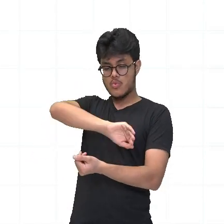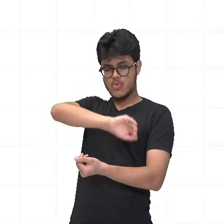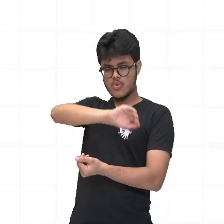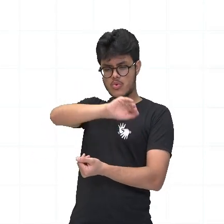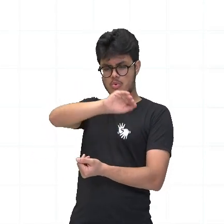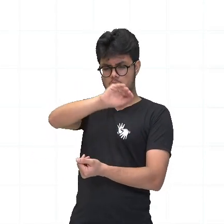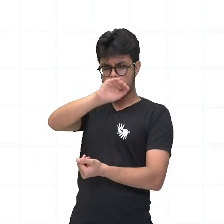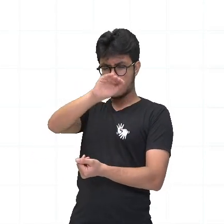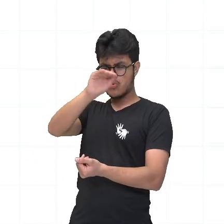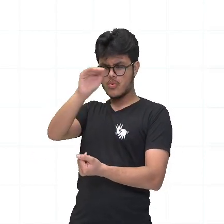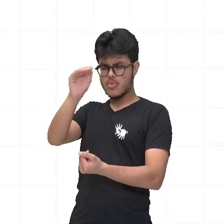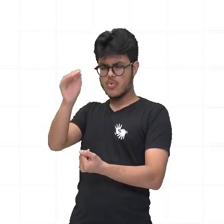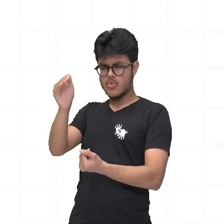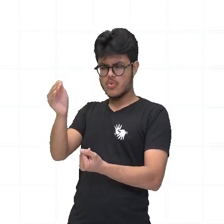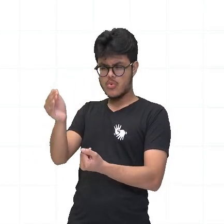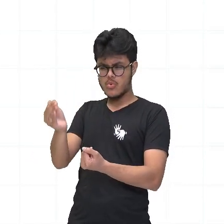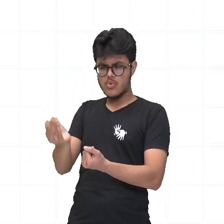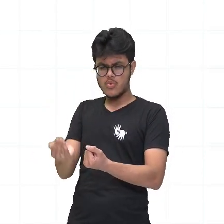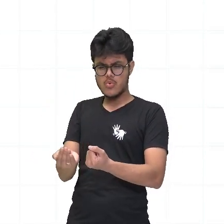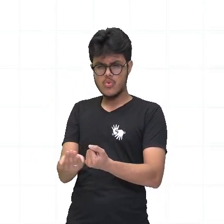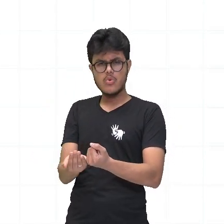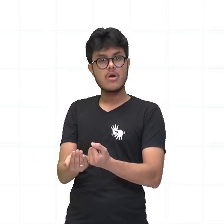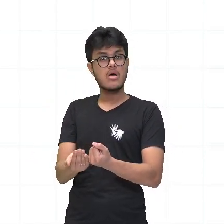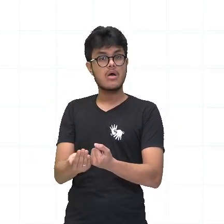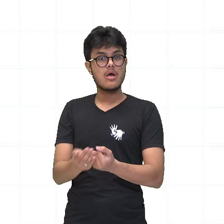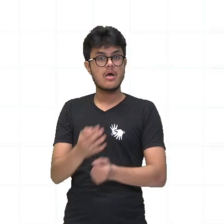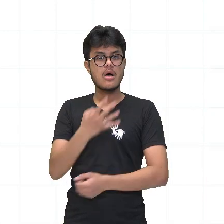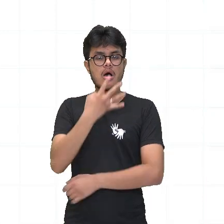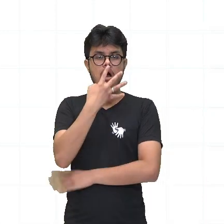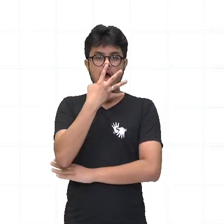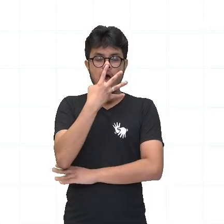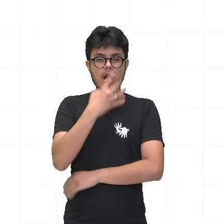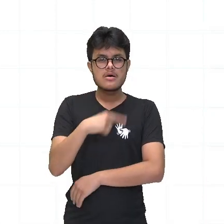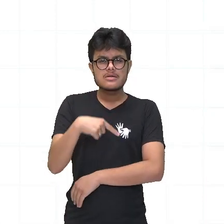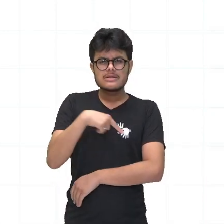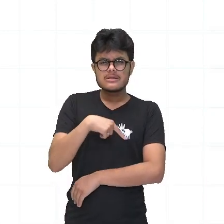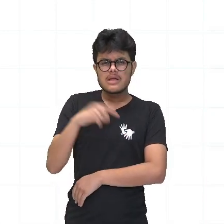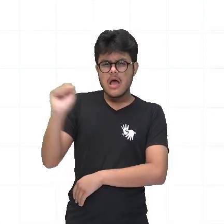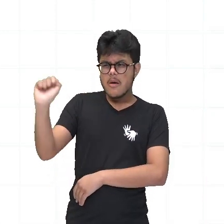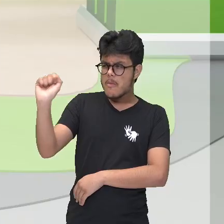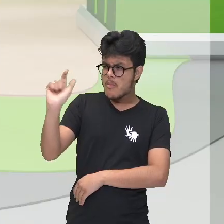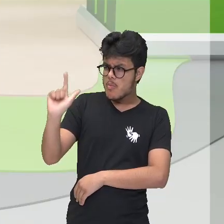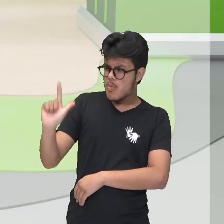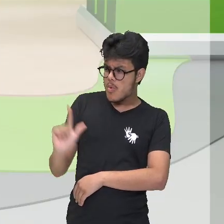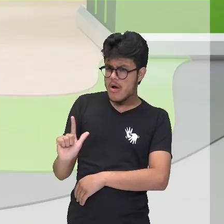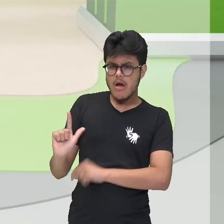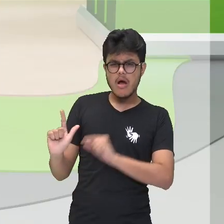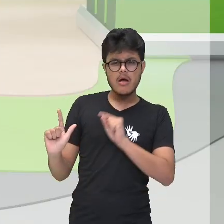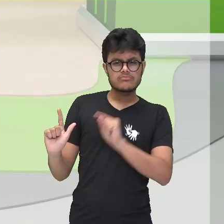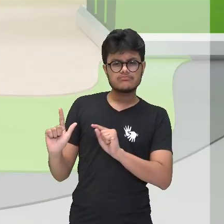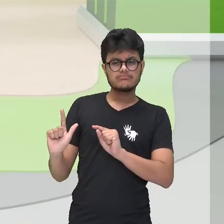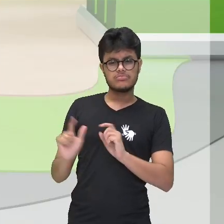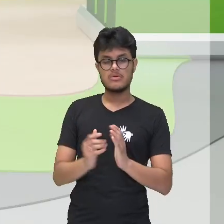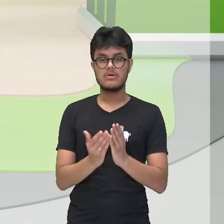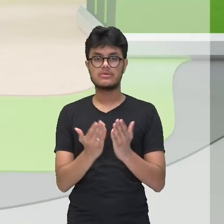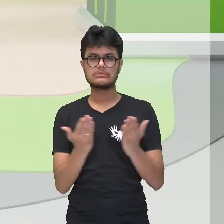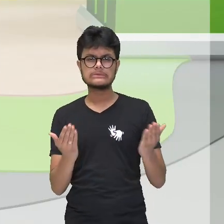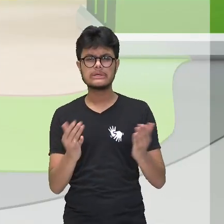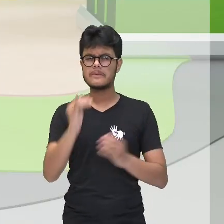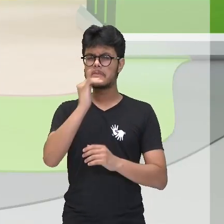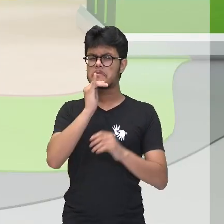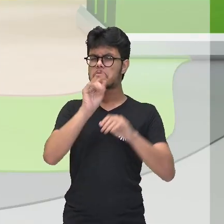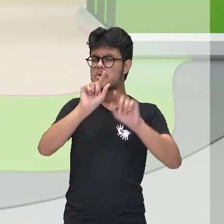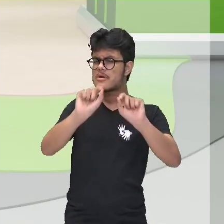do espaço já pôde observar que ele tem um tom azulado, Então, naqueles